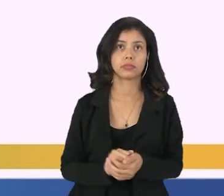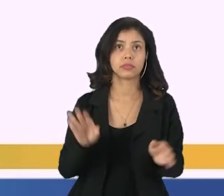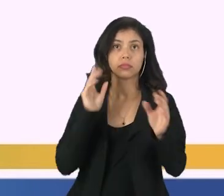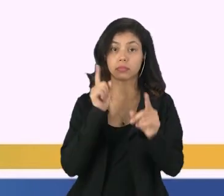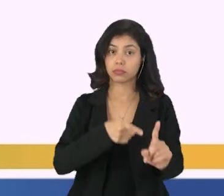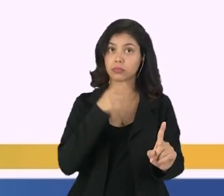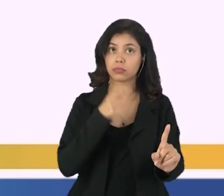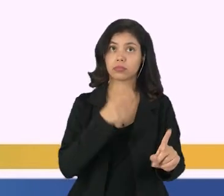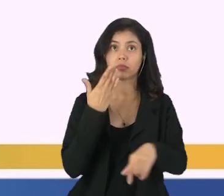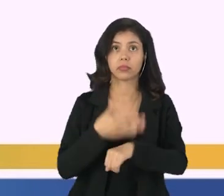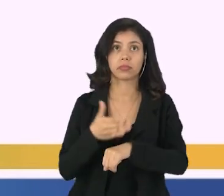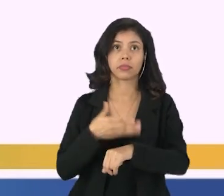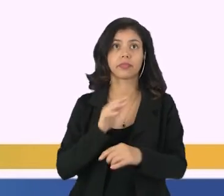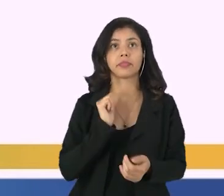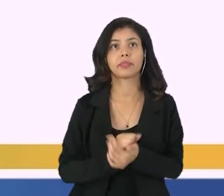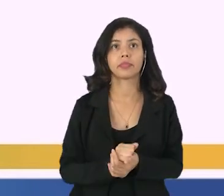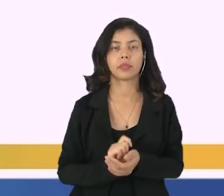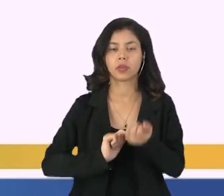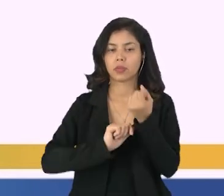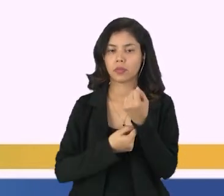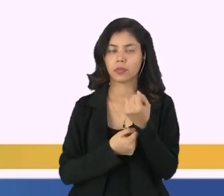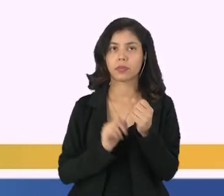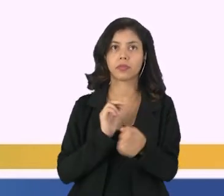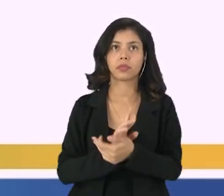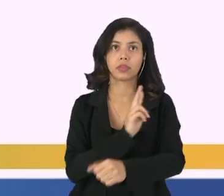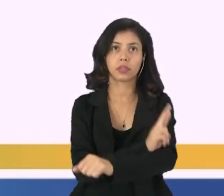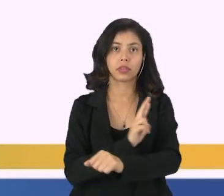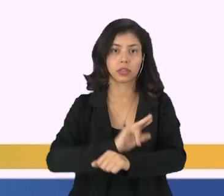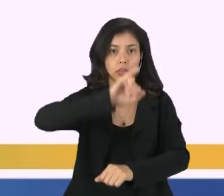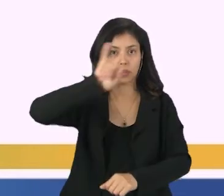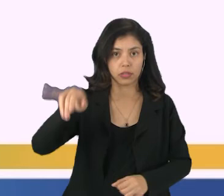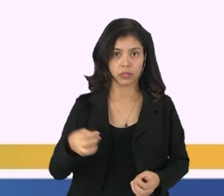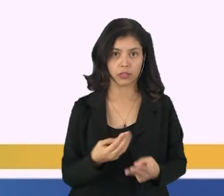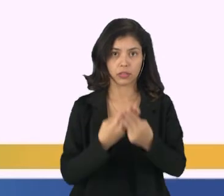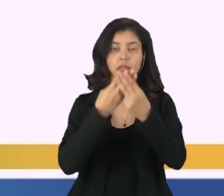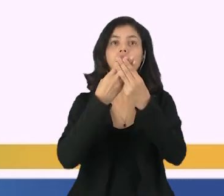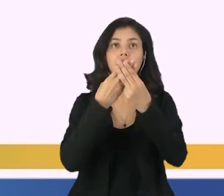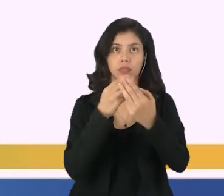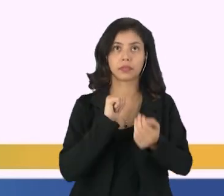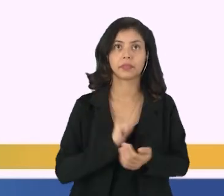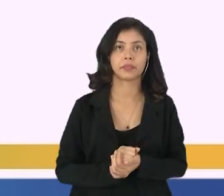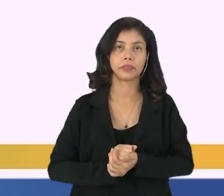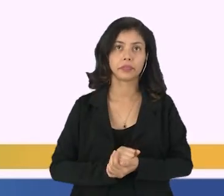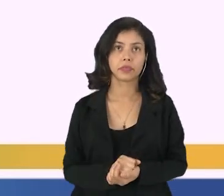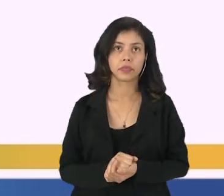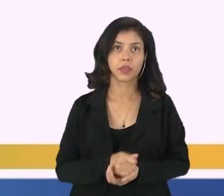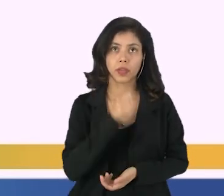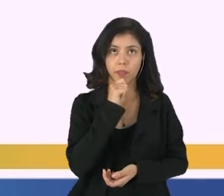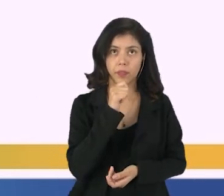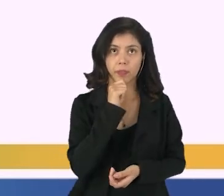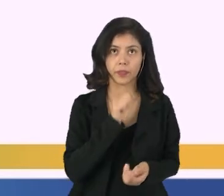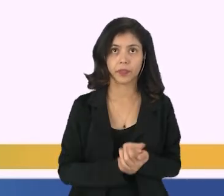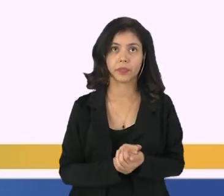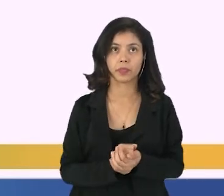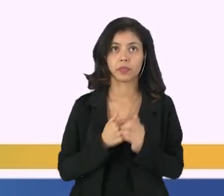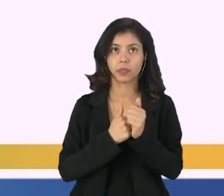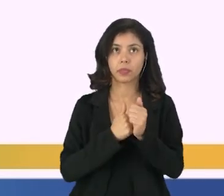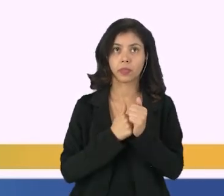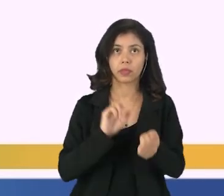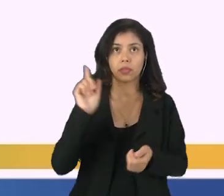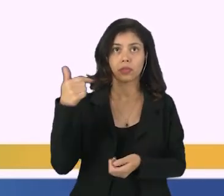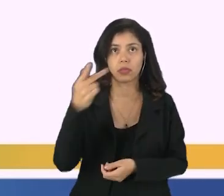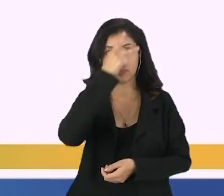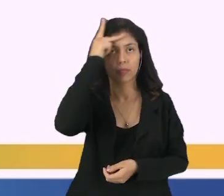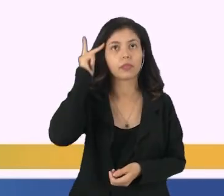eram acusados de praticar em segredo a religião judaica também, né? Religião diferente. A Inquisição também perseguiu